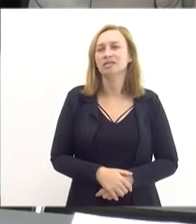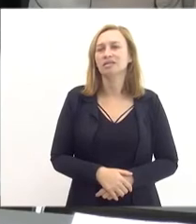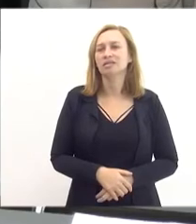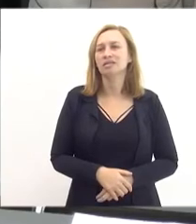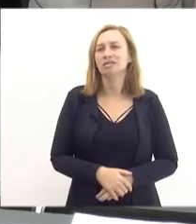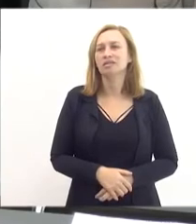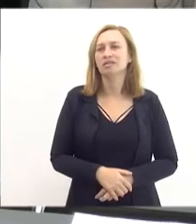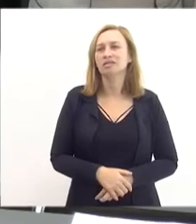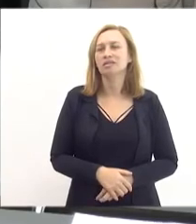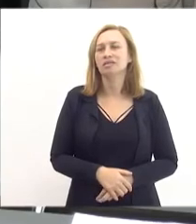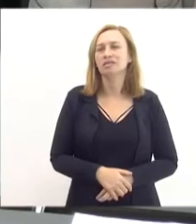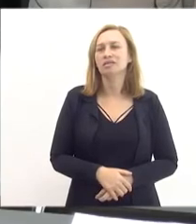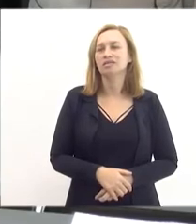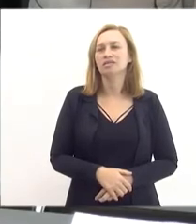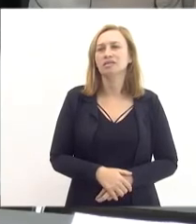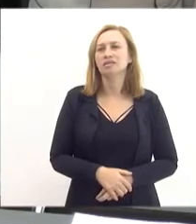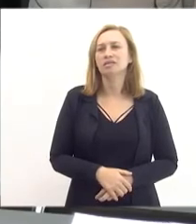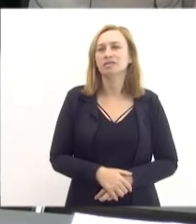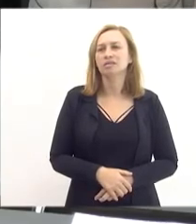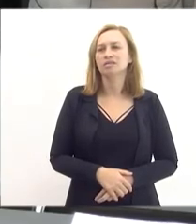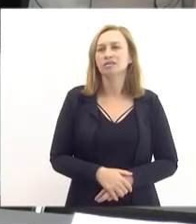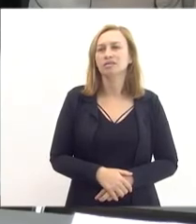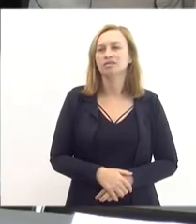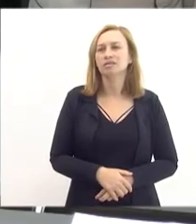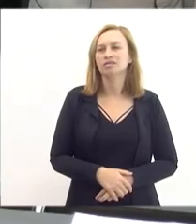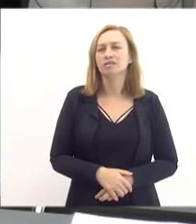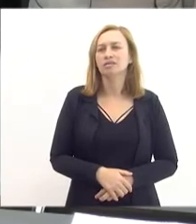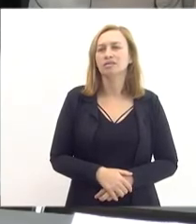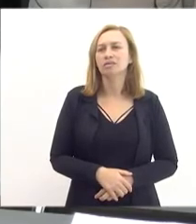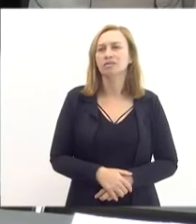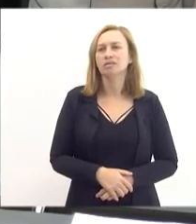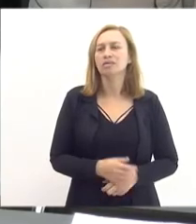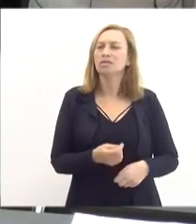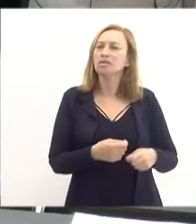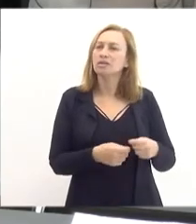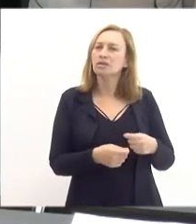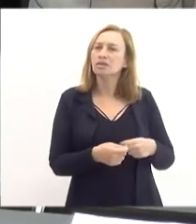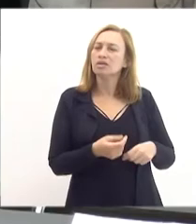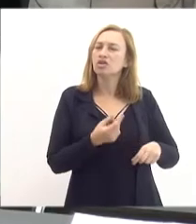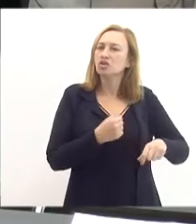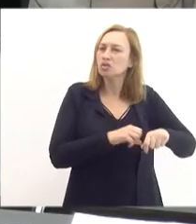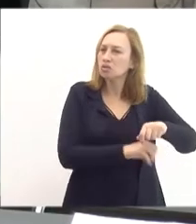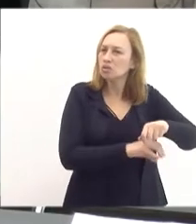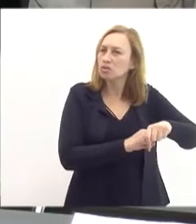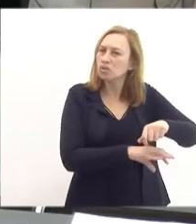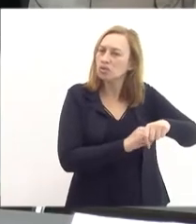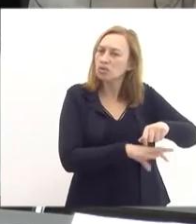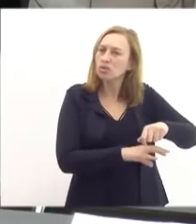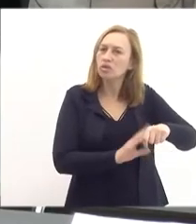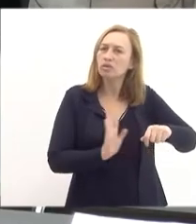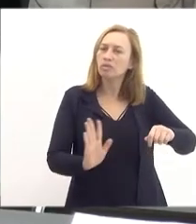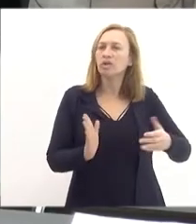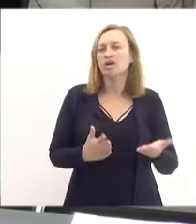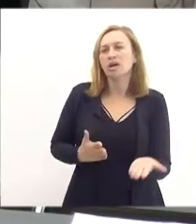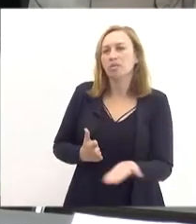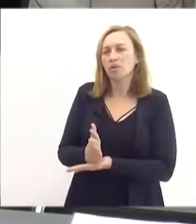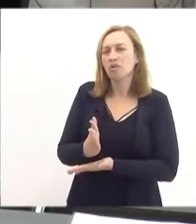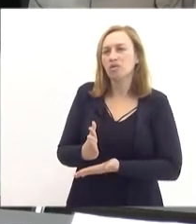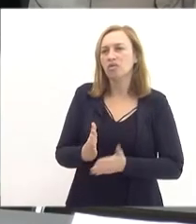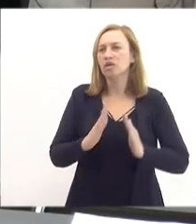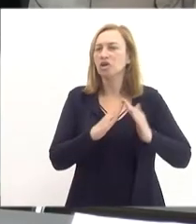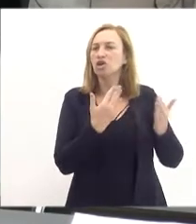trata dos rendimentos, fundos antigos e tal, desde que aprovado pelo colégio